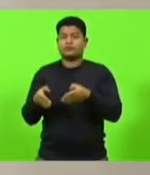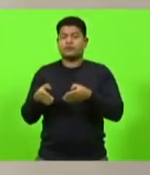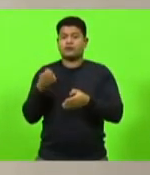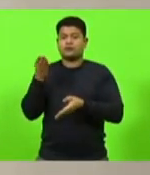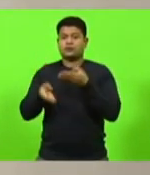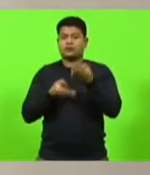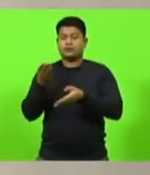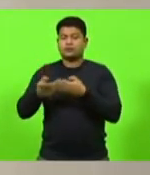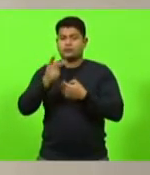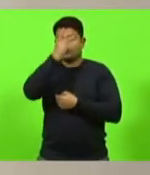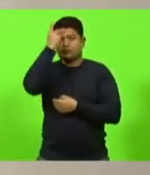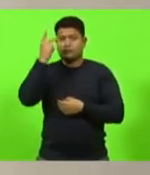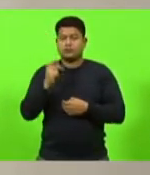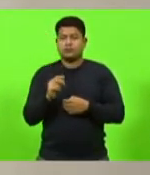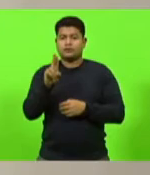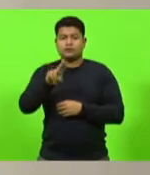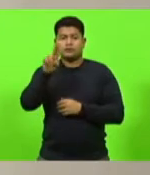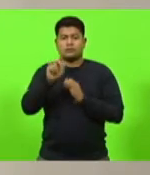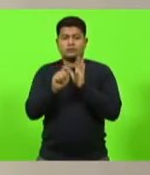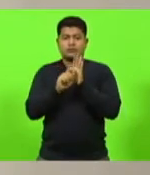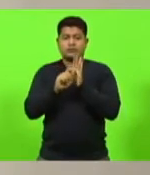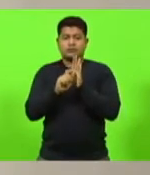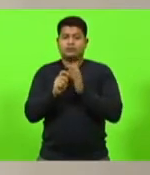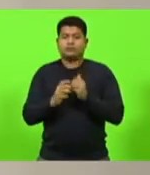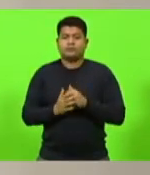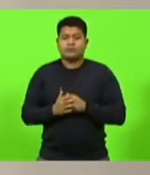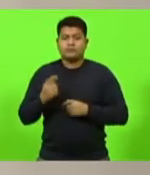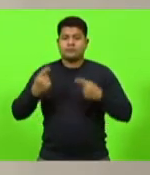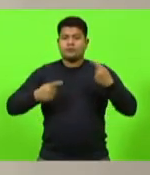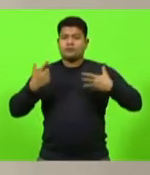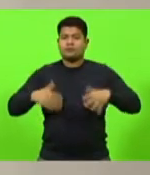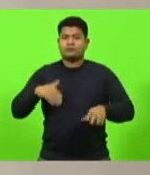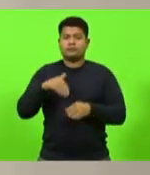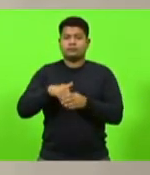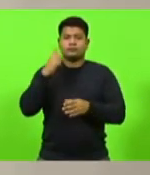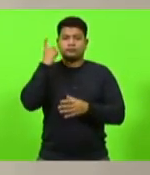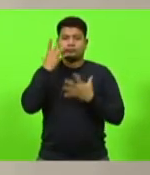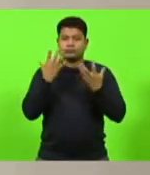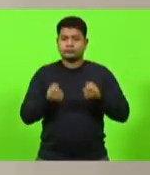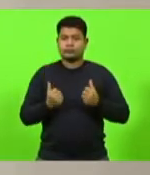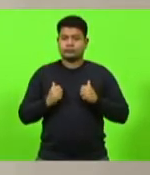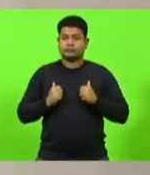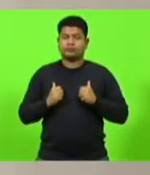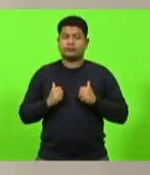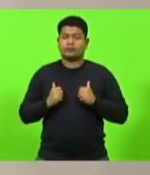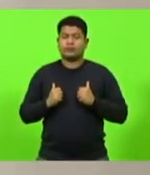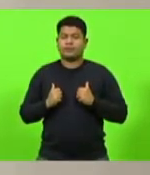em Joinville. Em discussão. Não havendo quem queira discutir, em votação. Deputados que aprovam, permaneçam como se